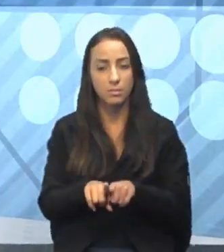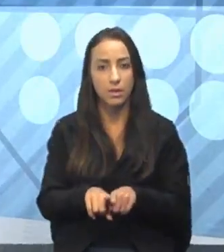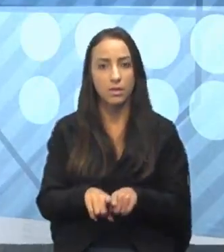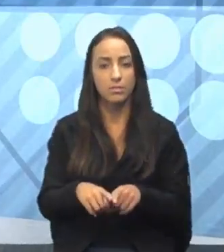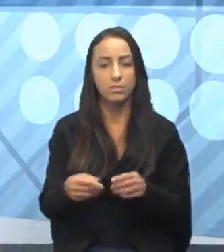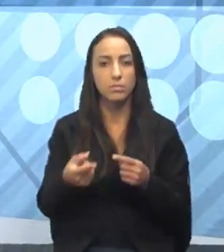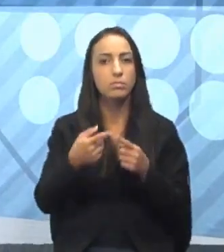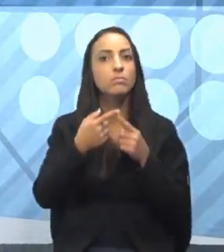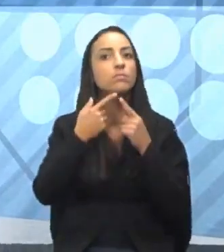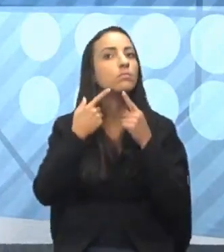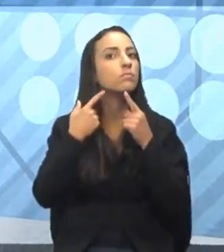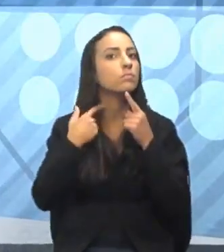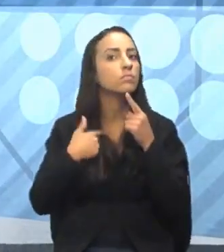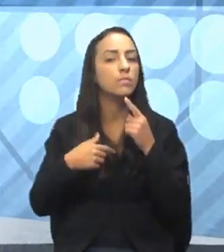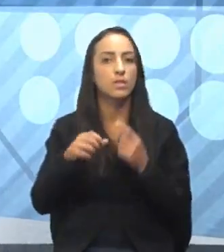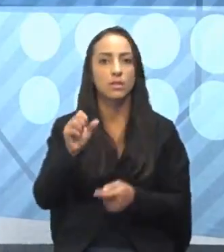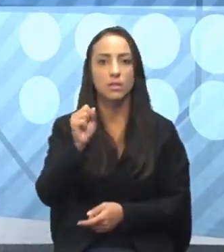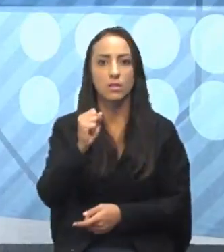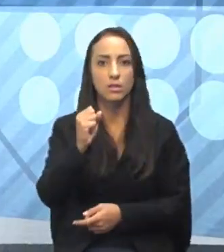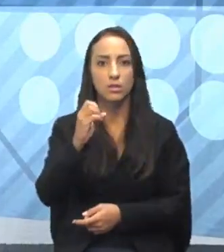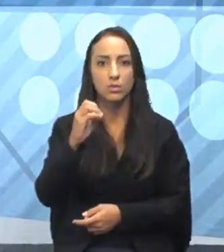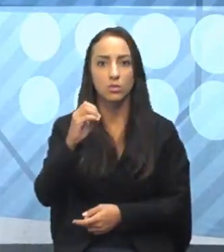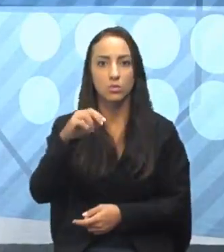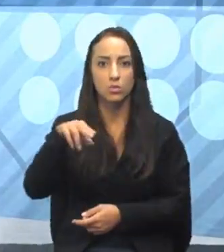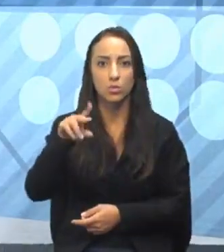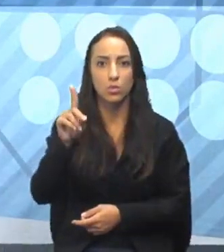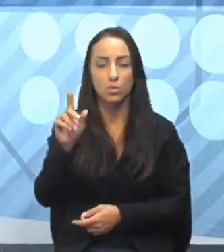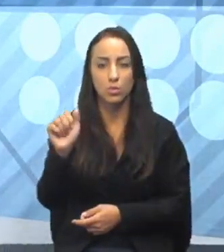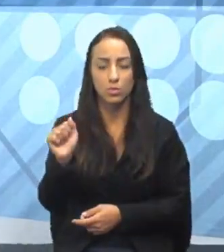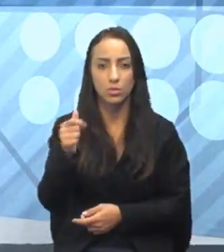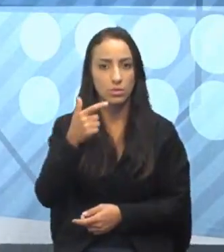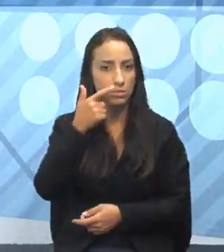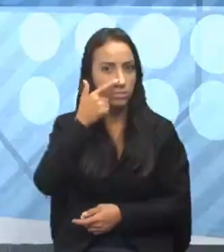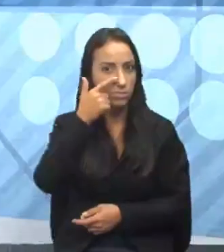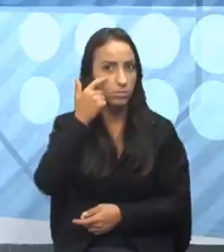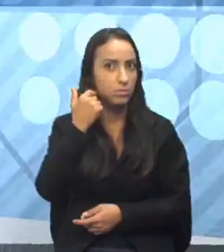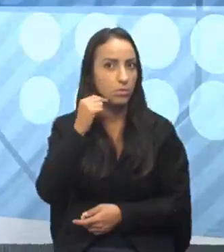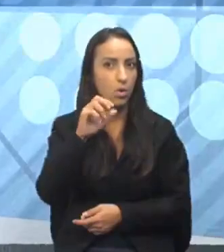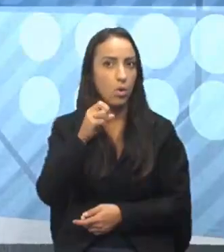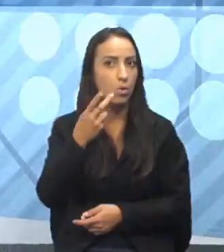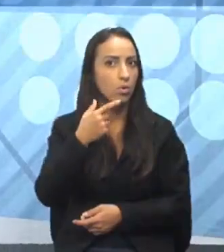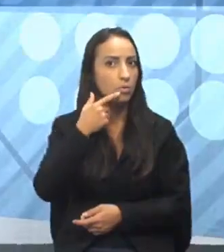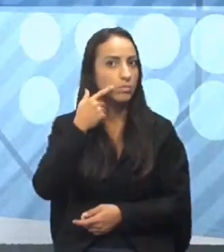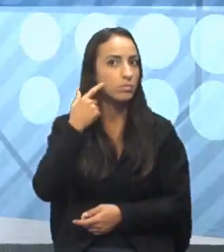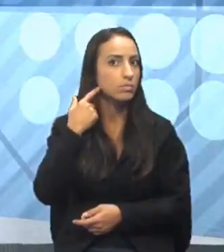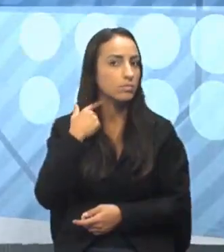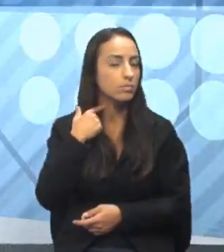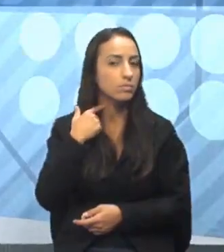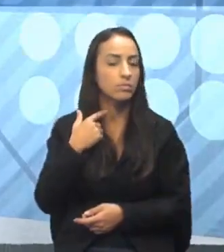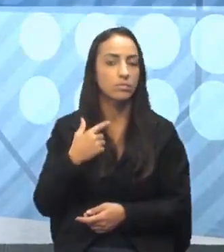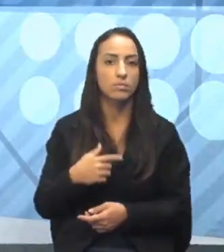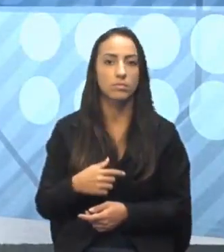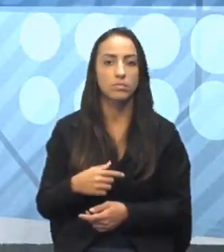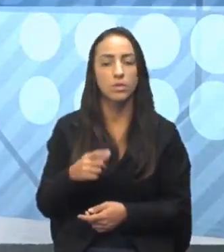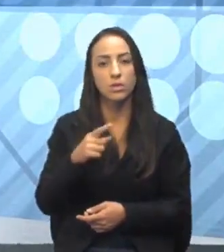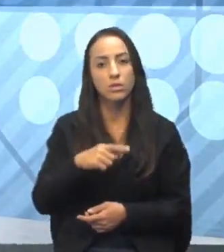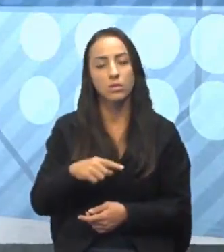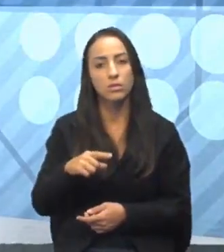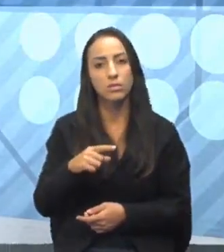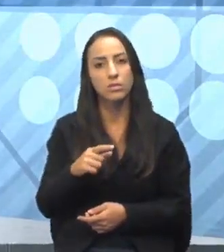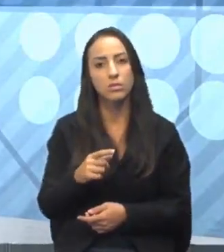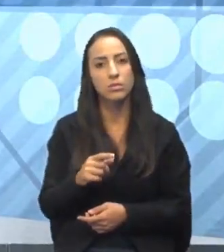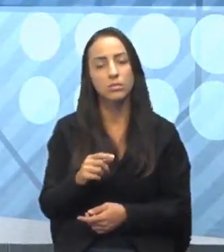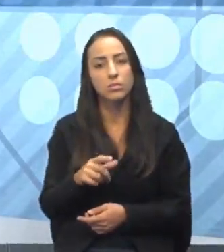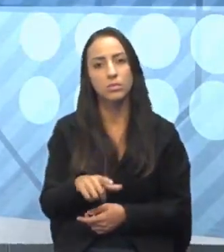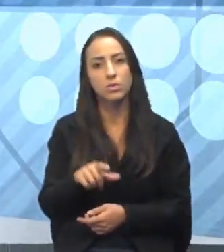sonda, né, da sonda nasogástrica e da sonda nasoenteral, nós optamos